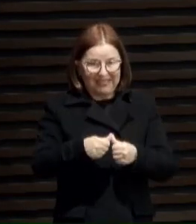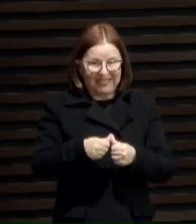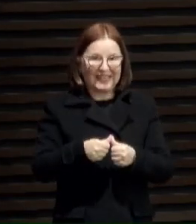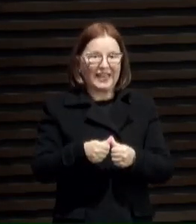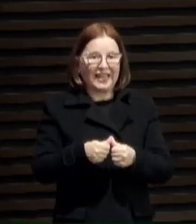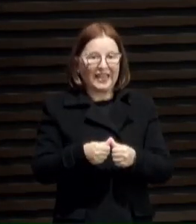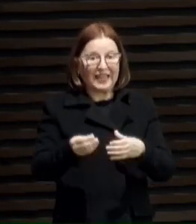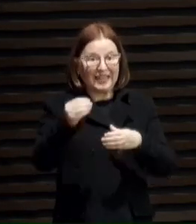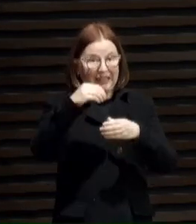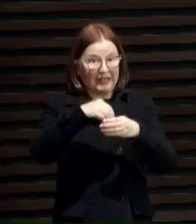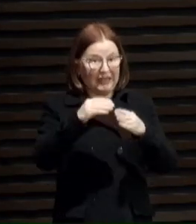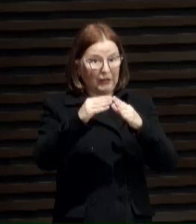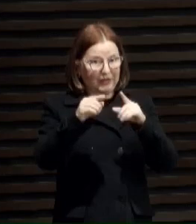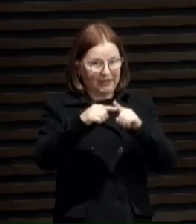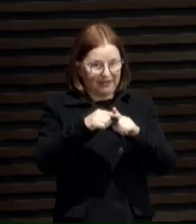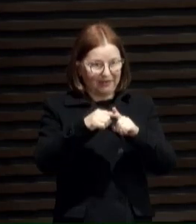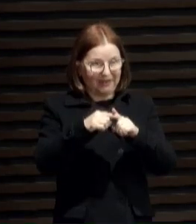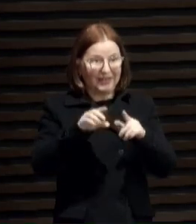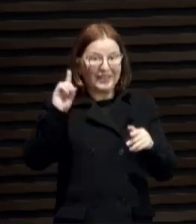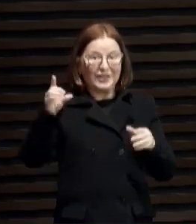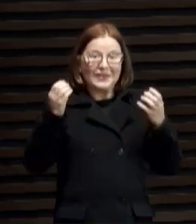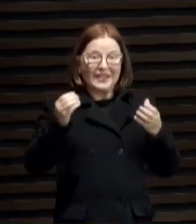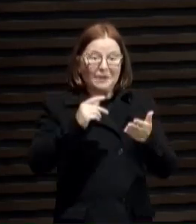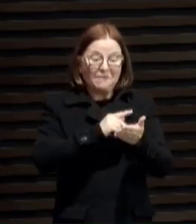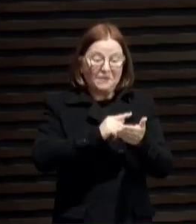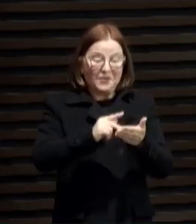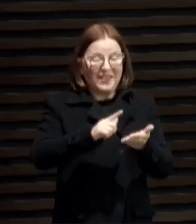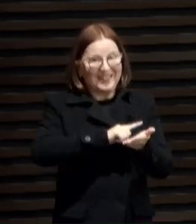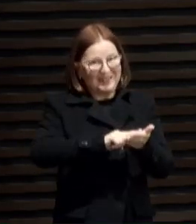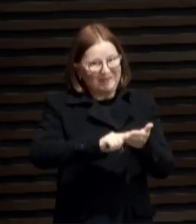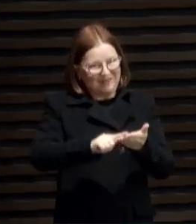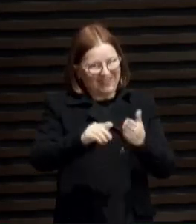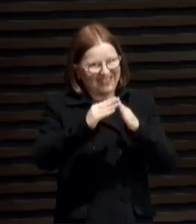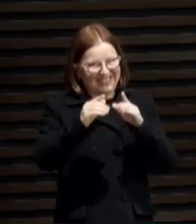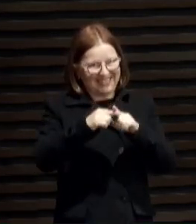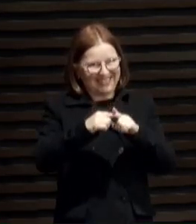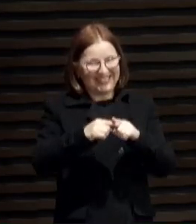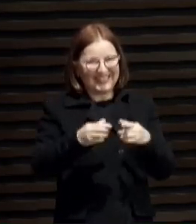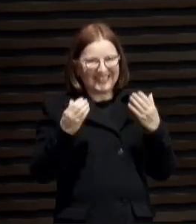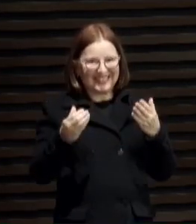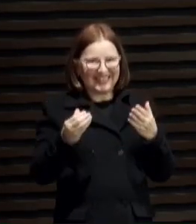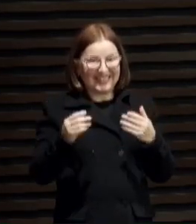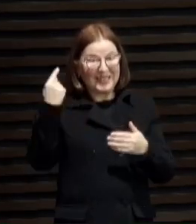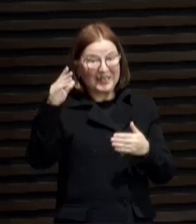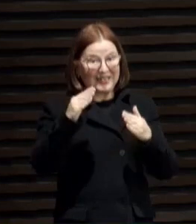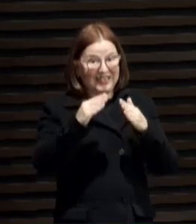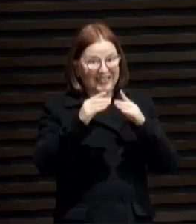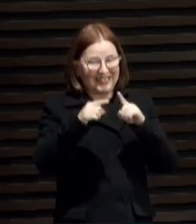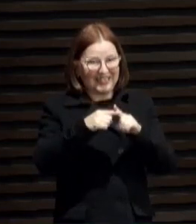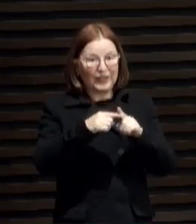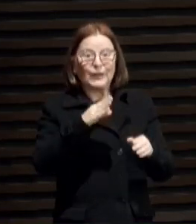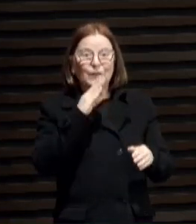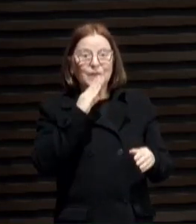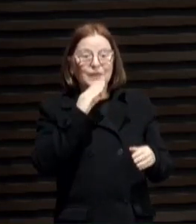isso Deus quer purificar a sua igreja. Ele quer limpar a sua igreja. Ele quer que a sua igreja seja